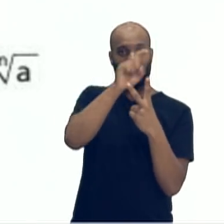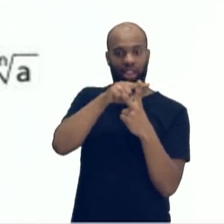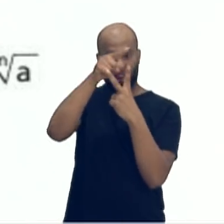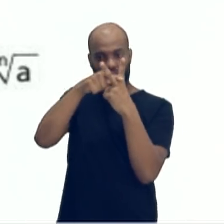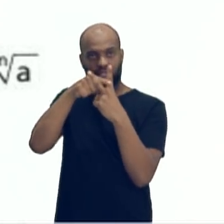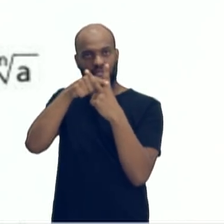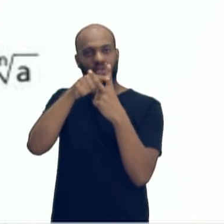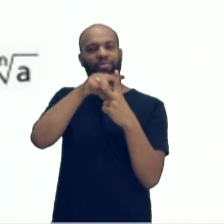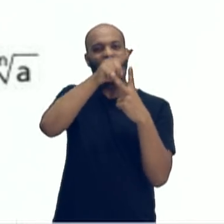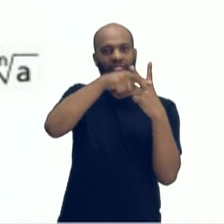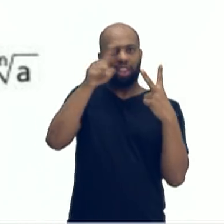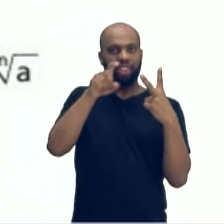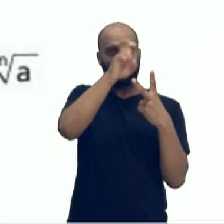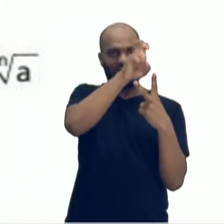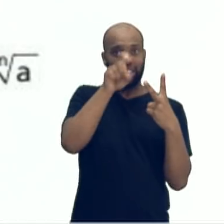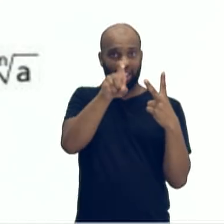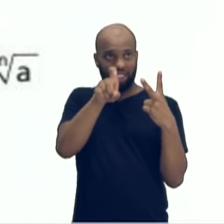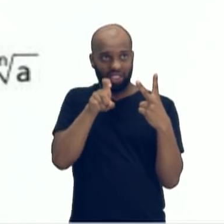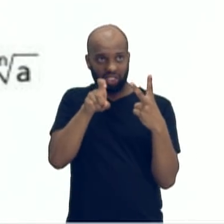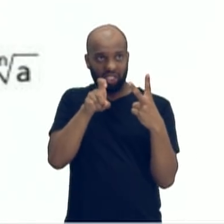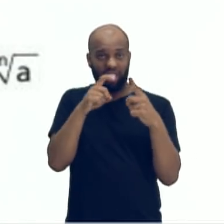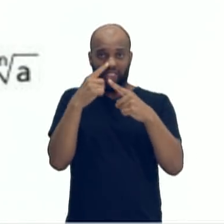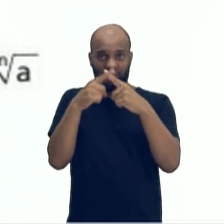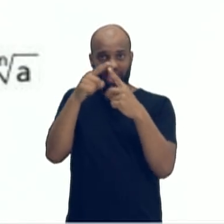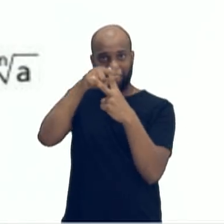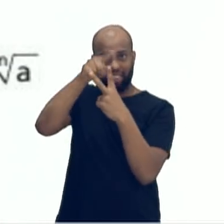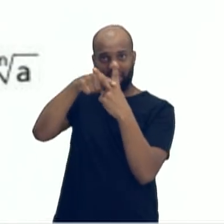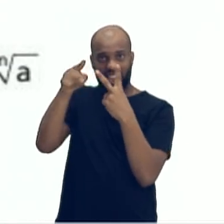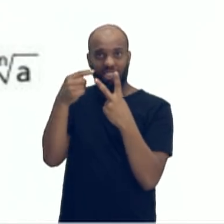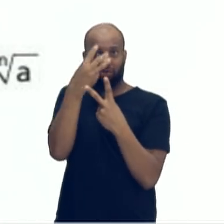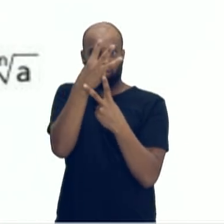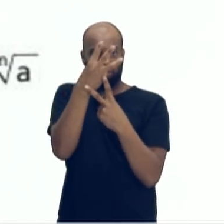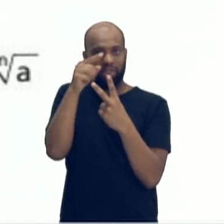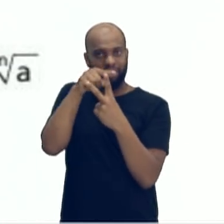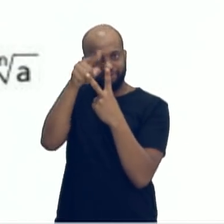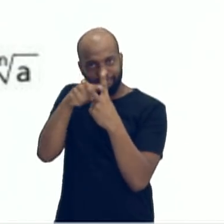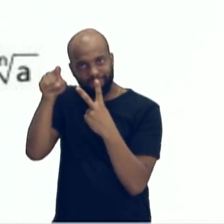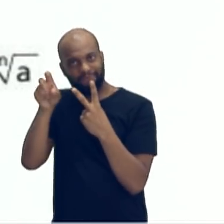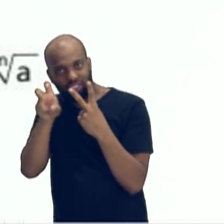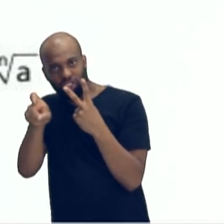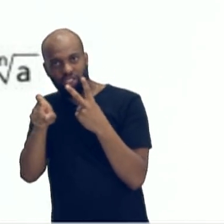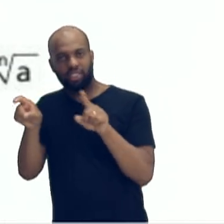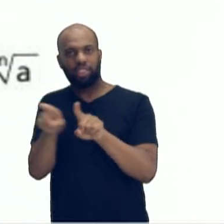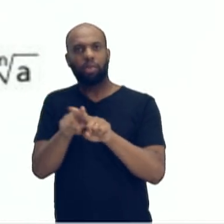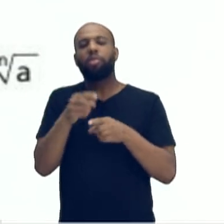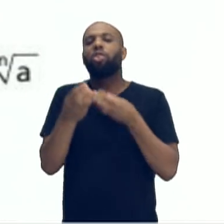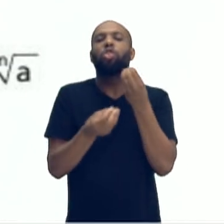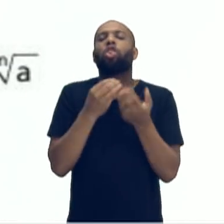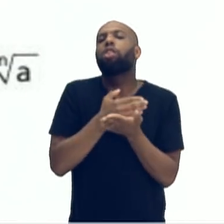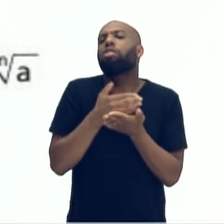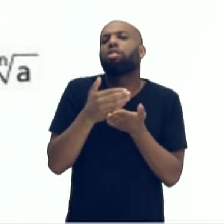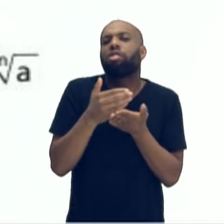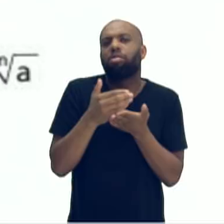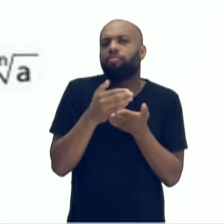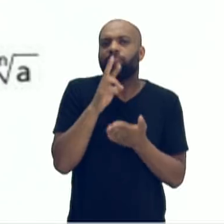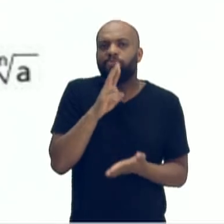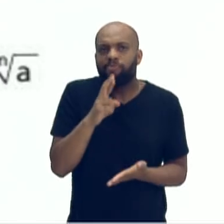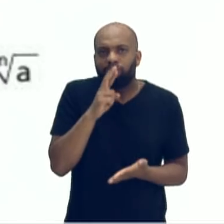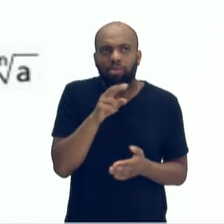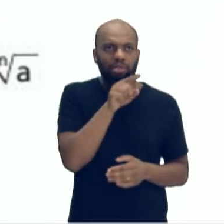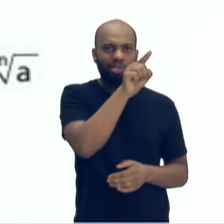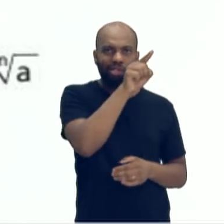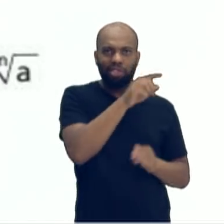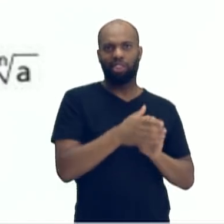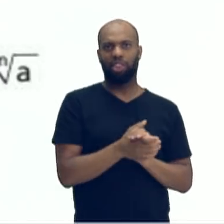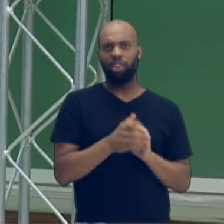x vezes raiz cúbica de x. Então como é que eu começo a resolver essa